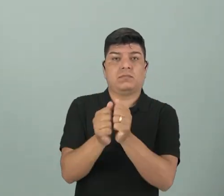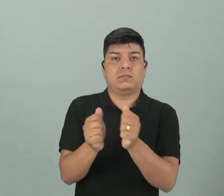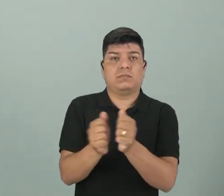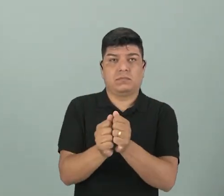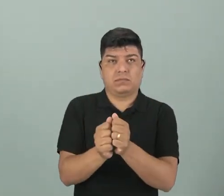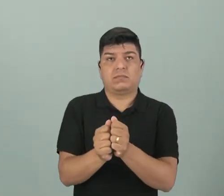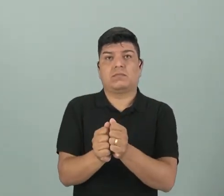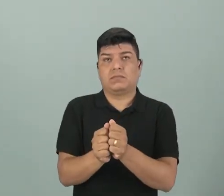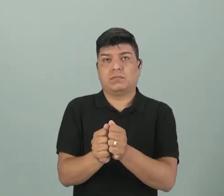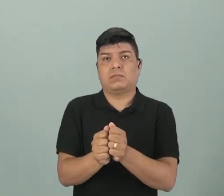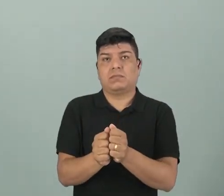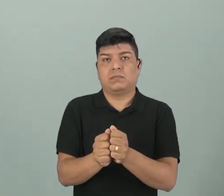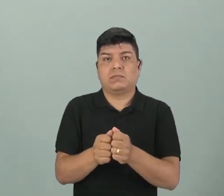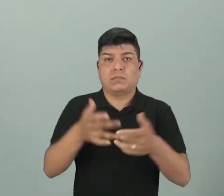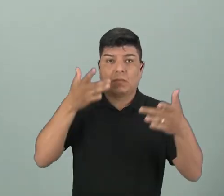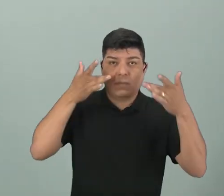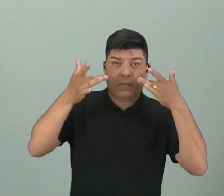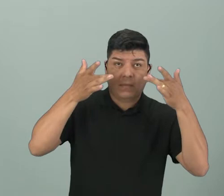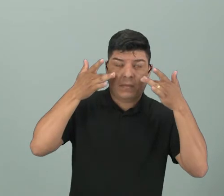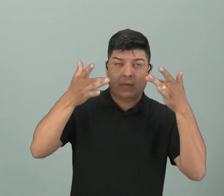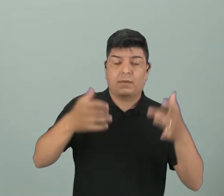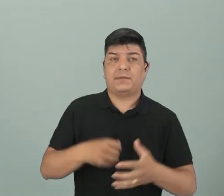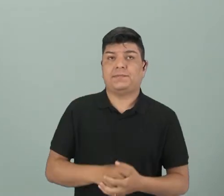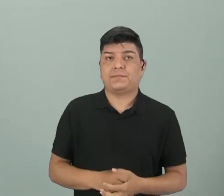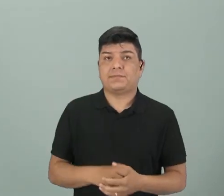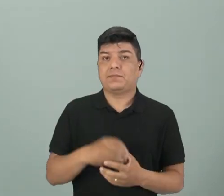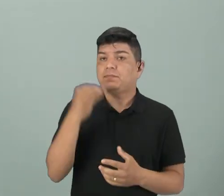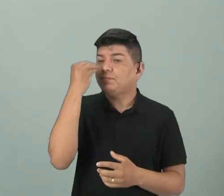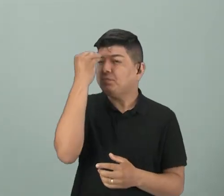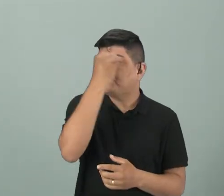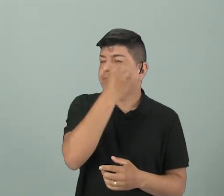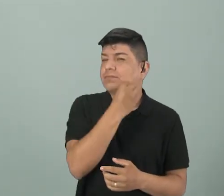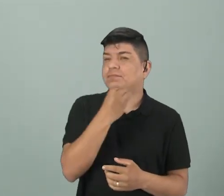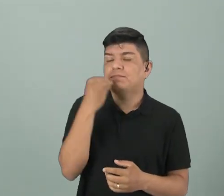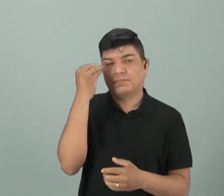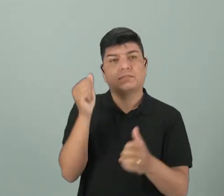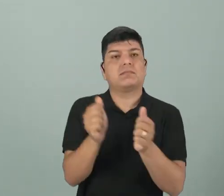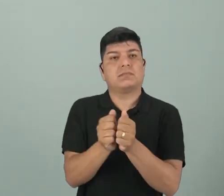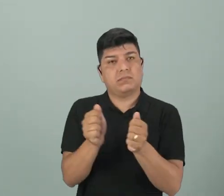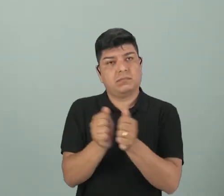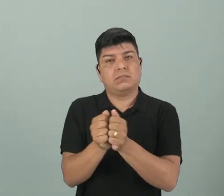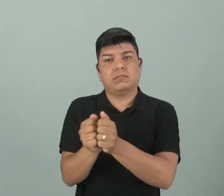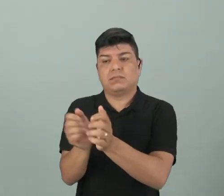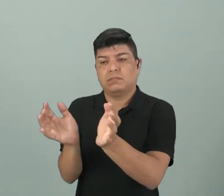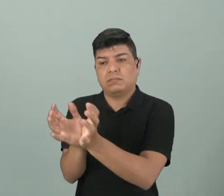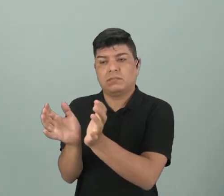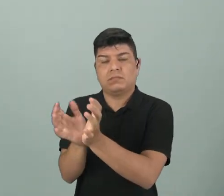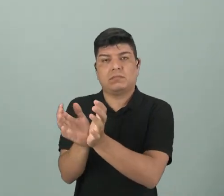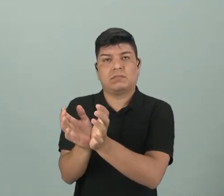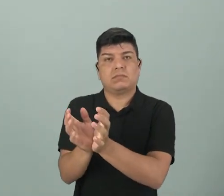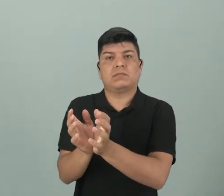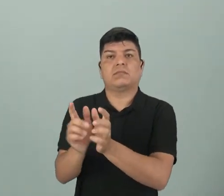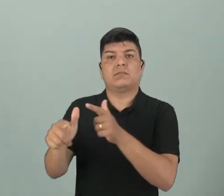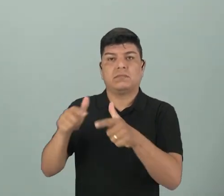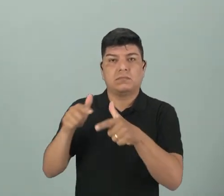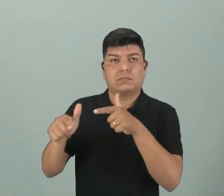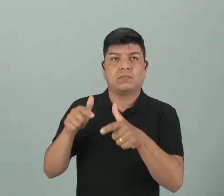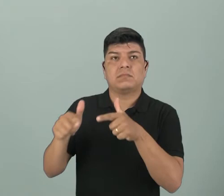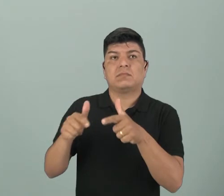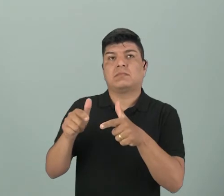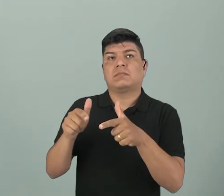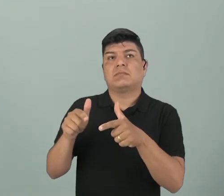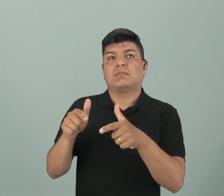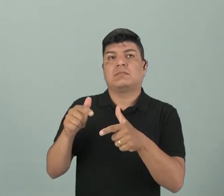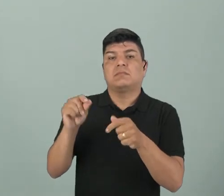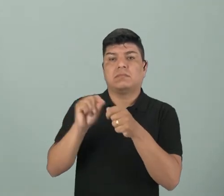compõe, e a gente falou que o maquiador, ele faz parte dessa equipe. Ele que trabalha com o pessoal